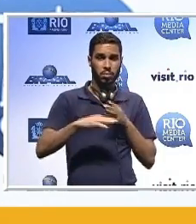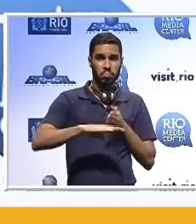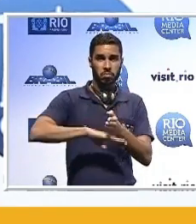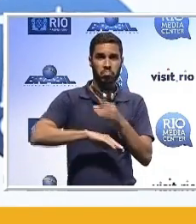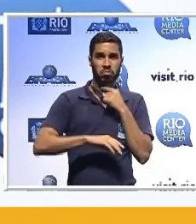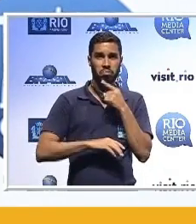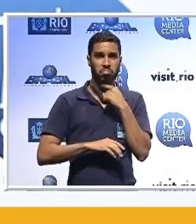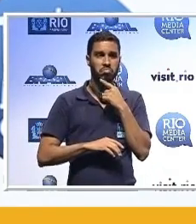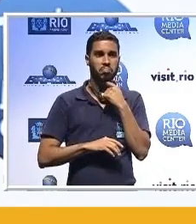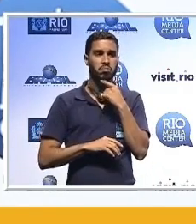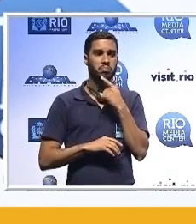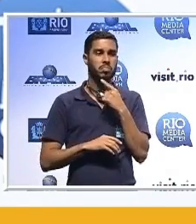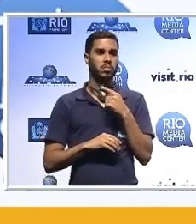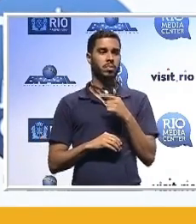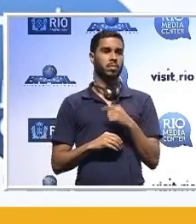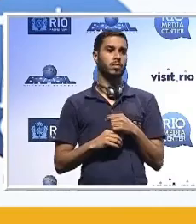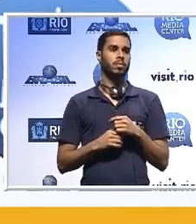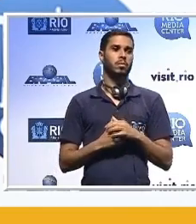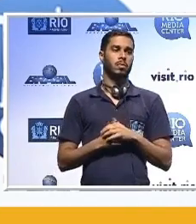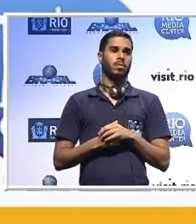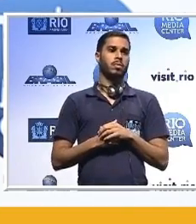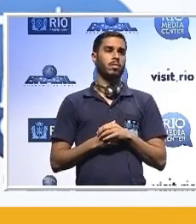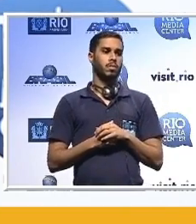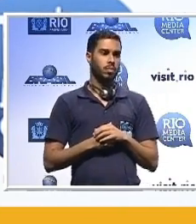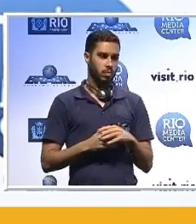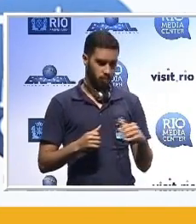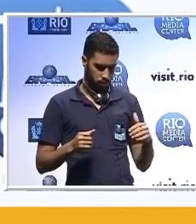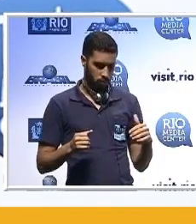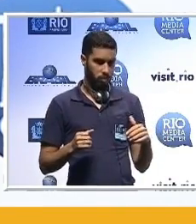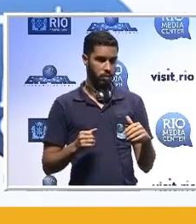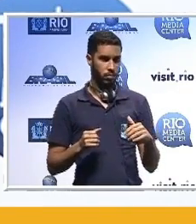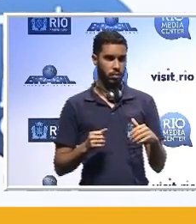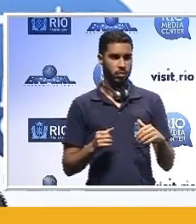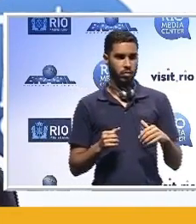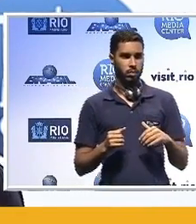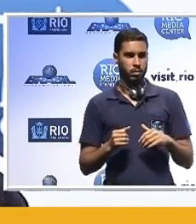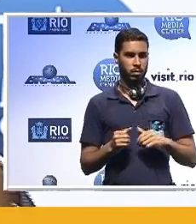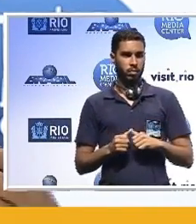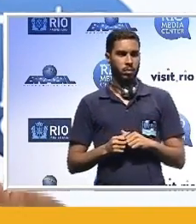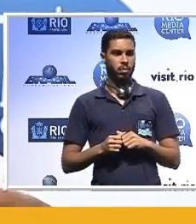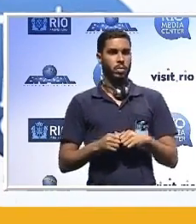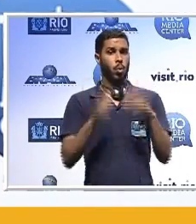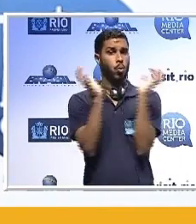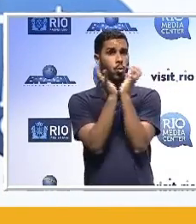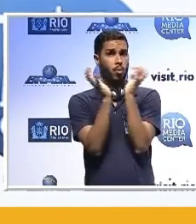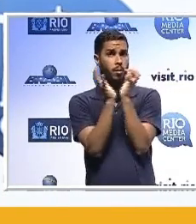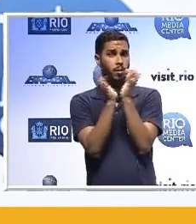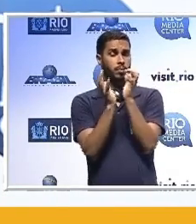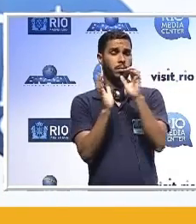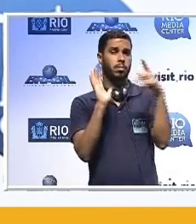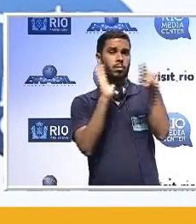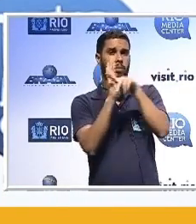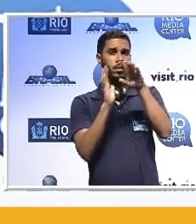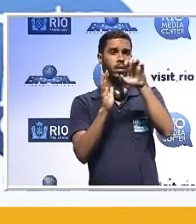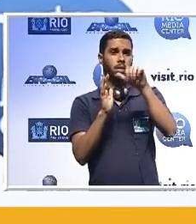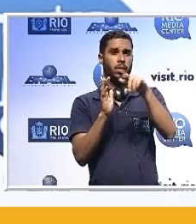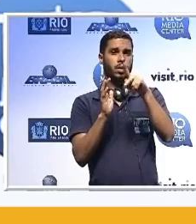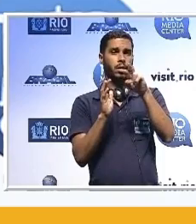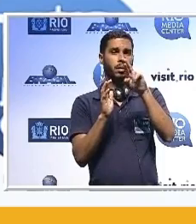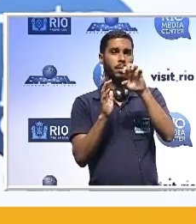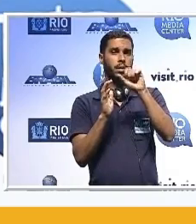induza, que dê vantagens e que o grupo empresarial tenha consciência. Aí você vai ter a cadeia. Onde é que nós temos isso